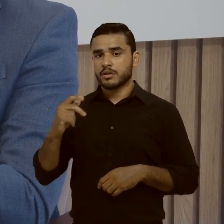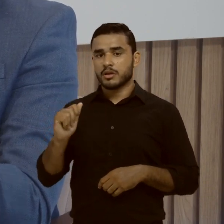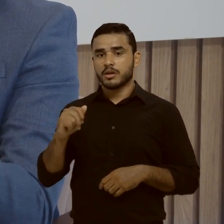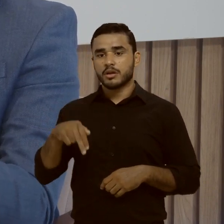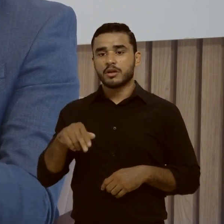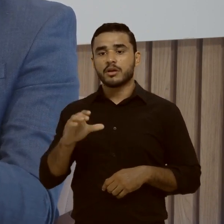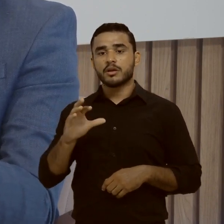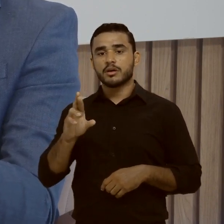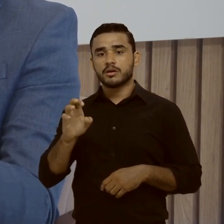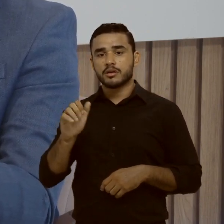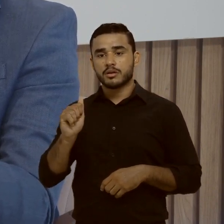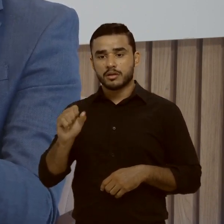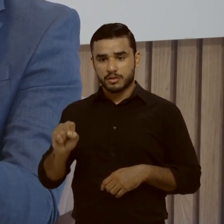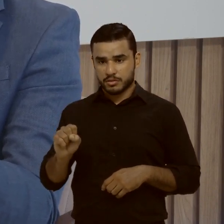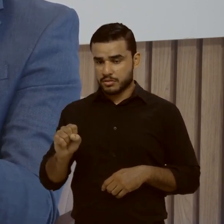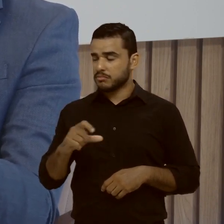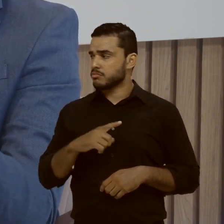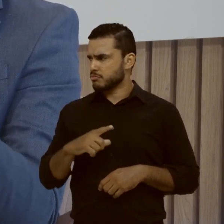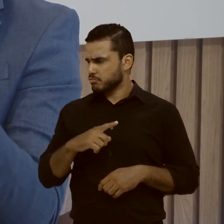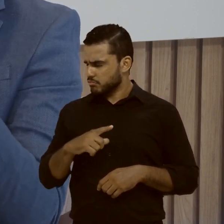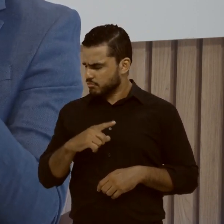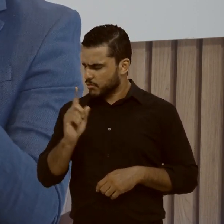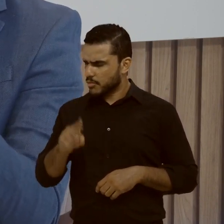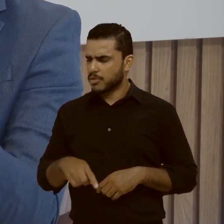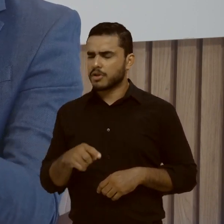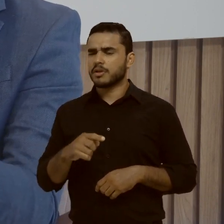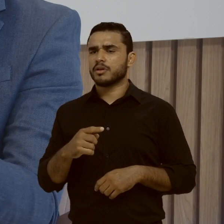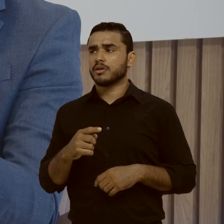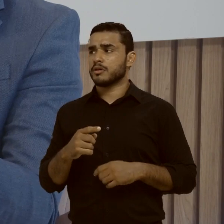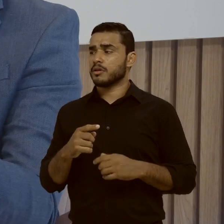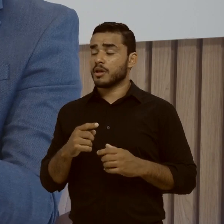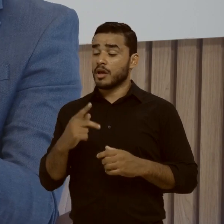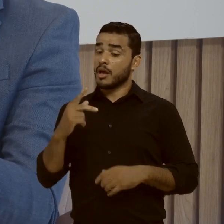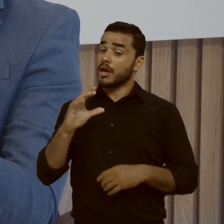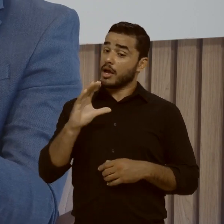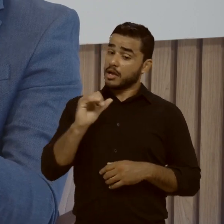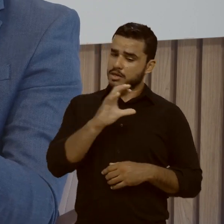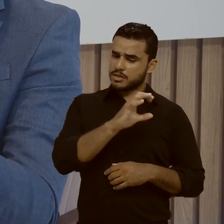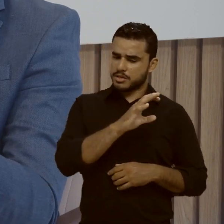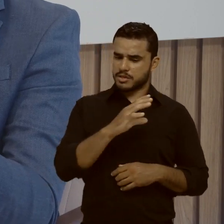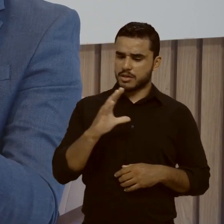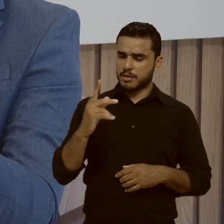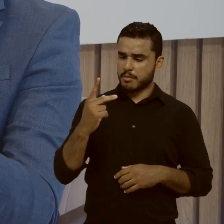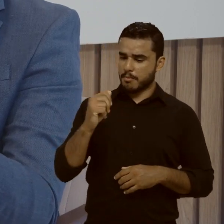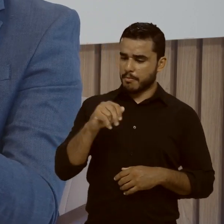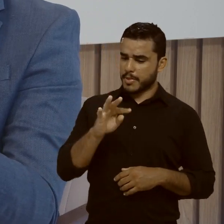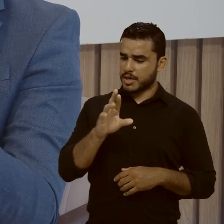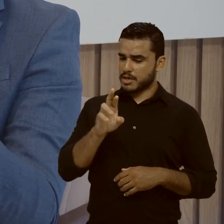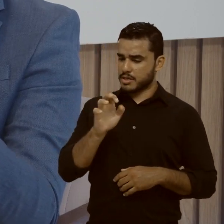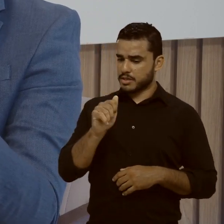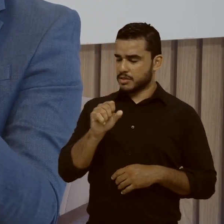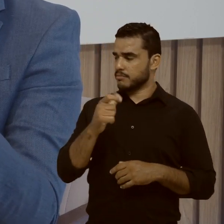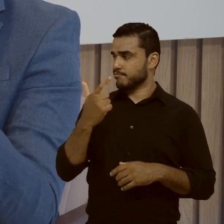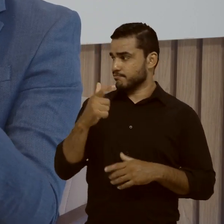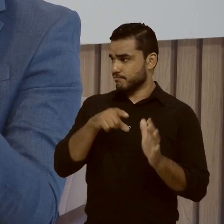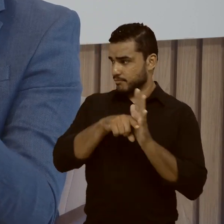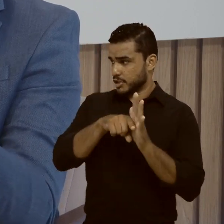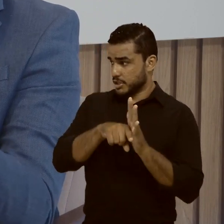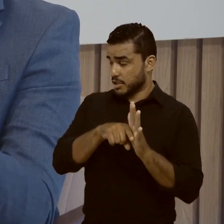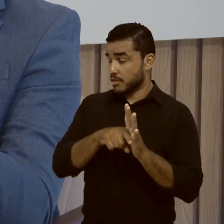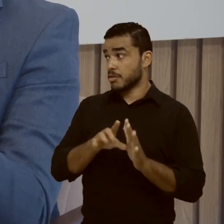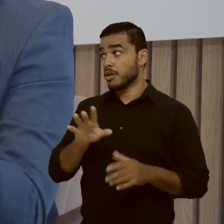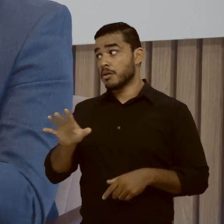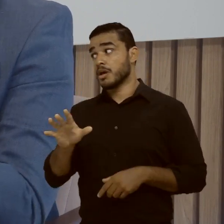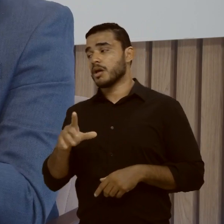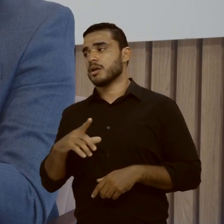facilita, que é a colonoscopia, facilita o diagnóstico, atua na prevenção e consegue ressecar e identificar